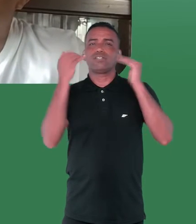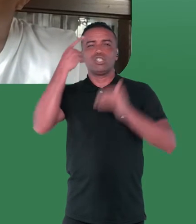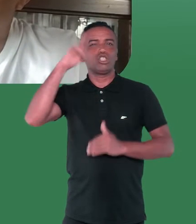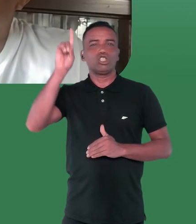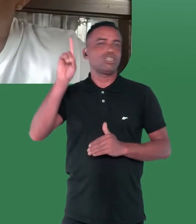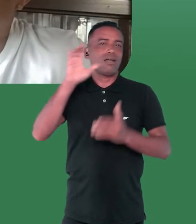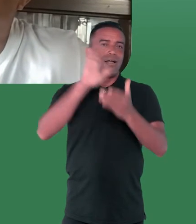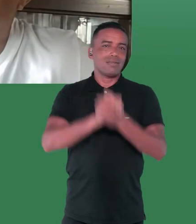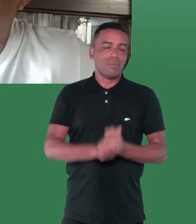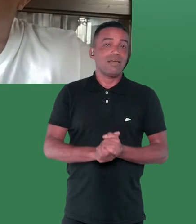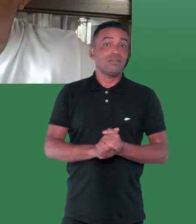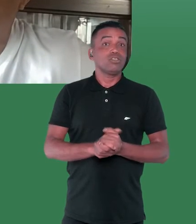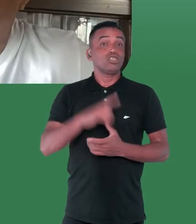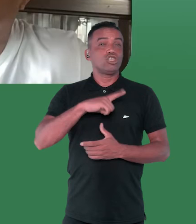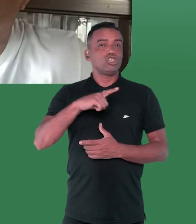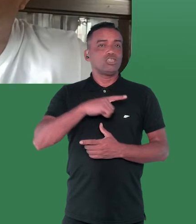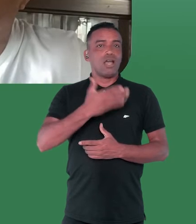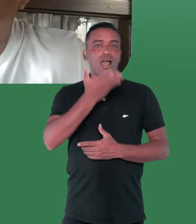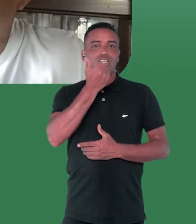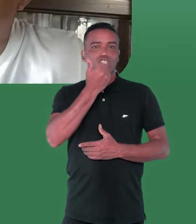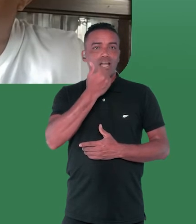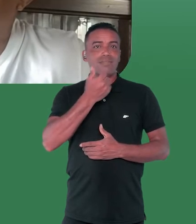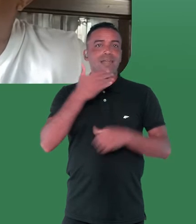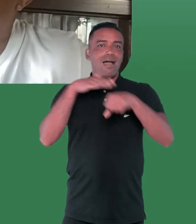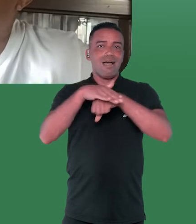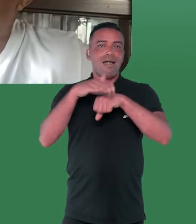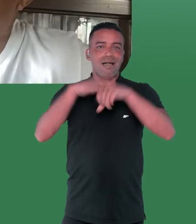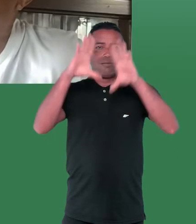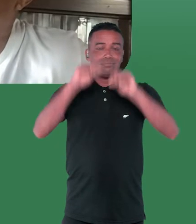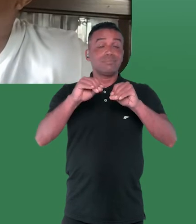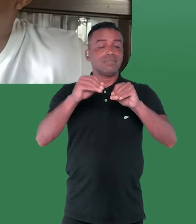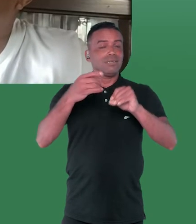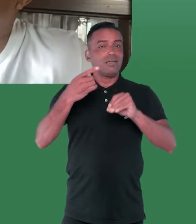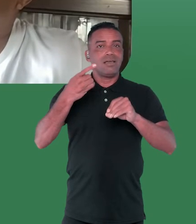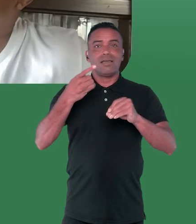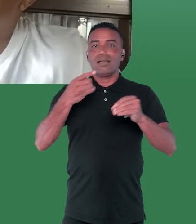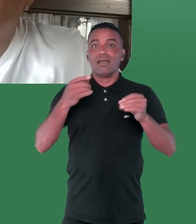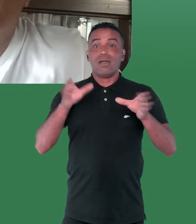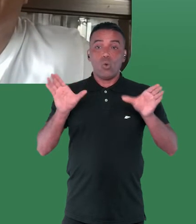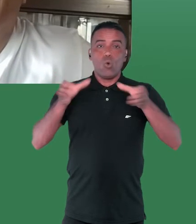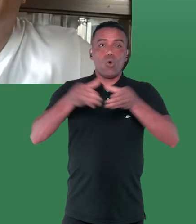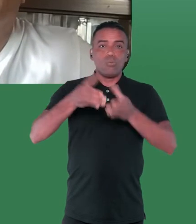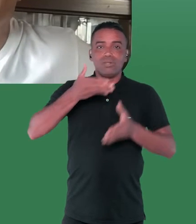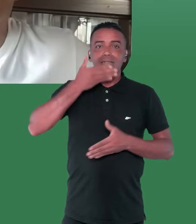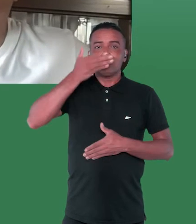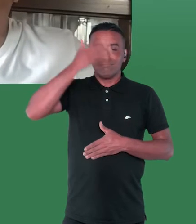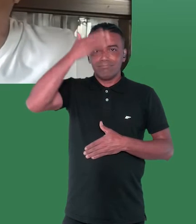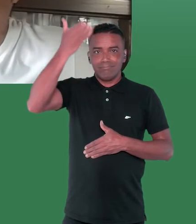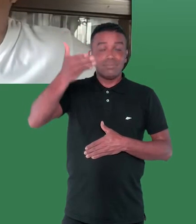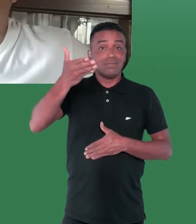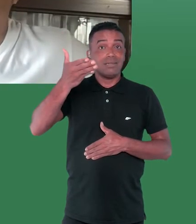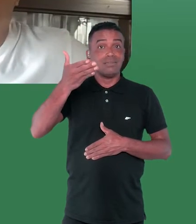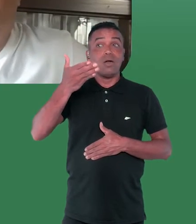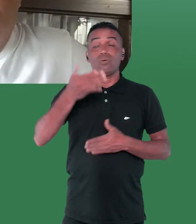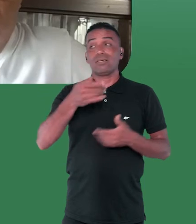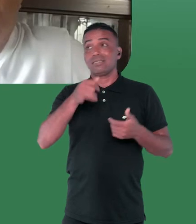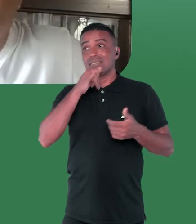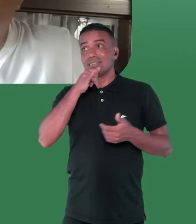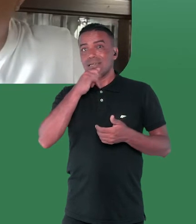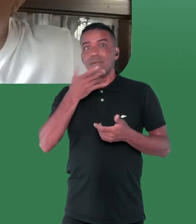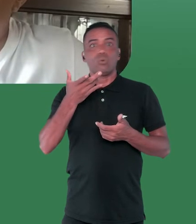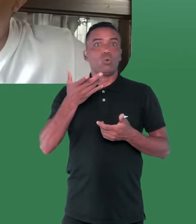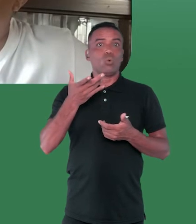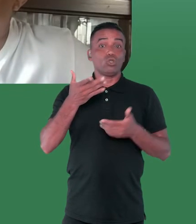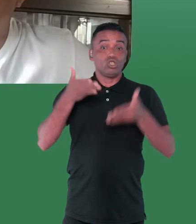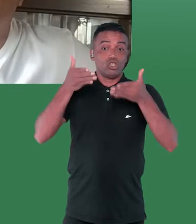Dona Latif tinha um jantar anual da comunidade árabe. E falou assim, tinha que estar com ela, mas queria ir na igreja. Então a segurança falou assim, ó, quando